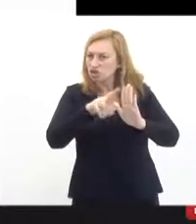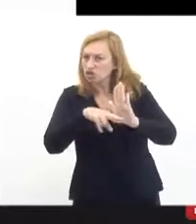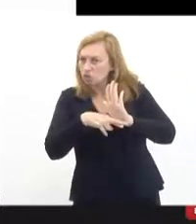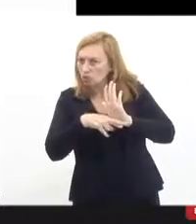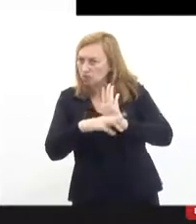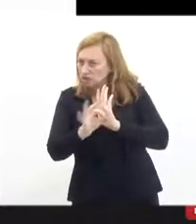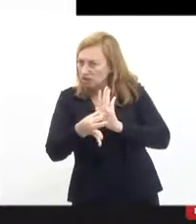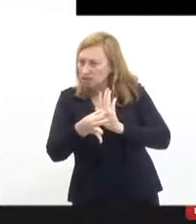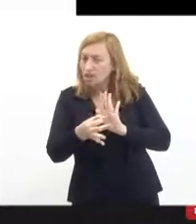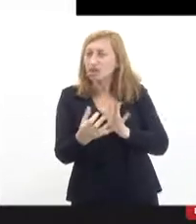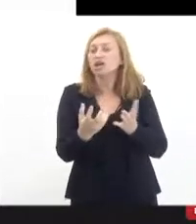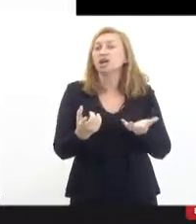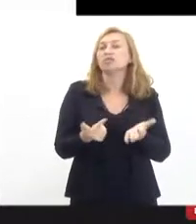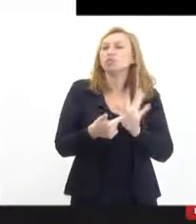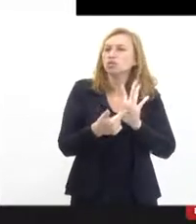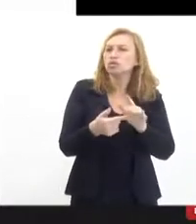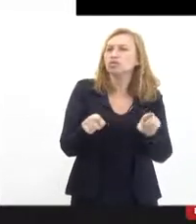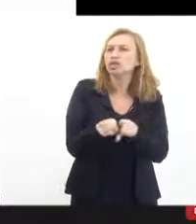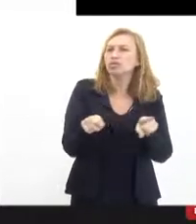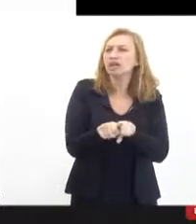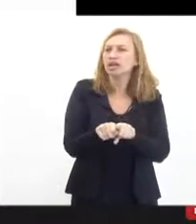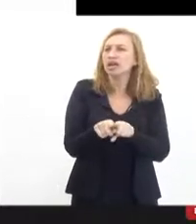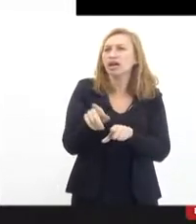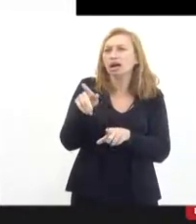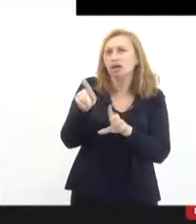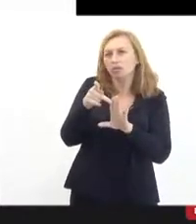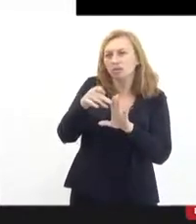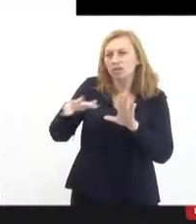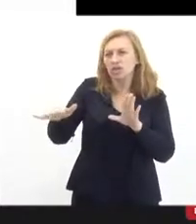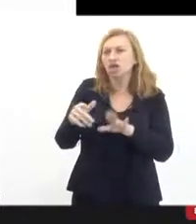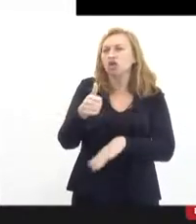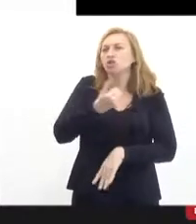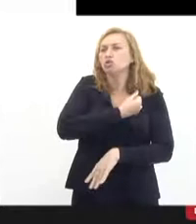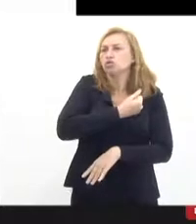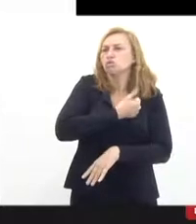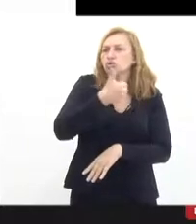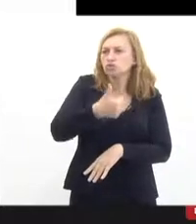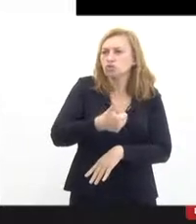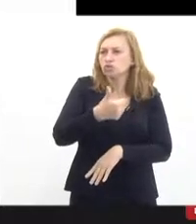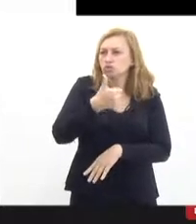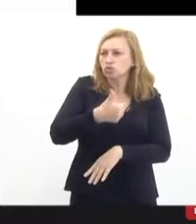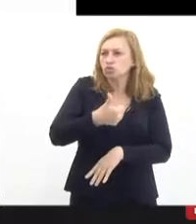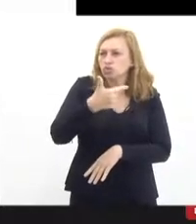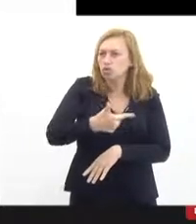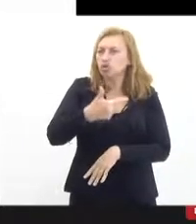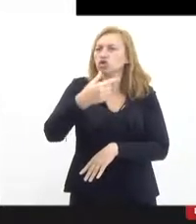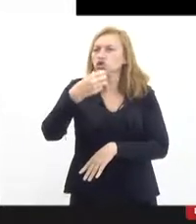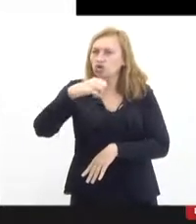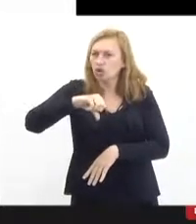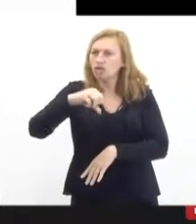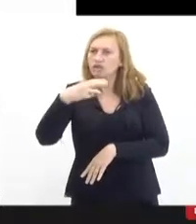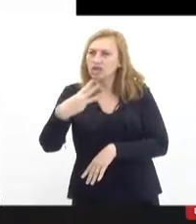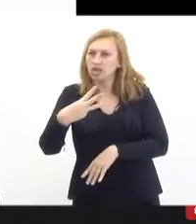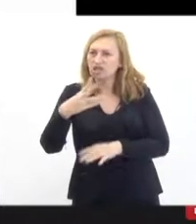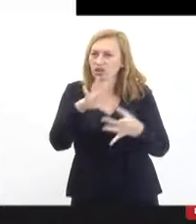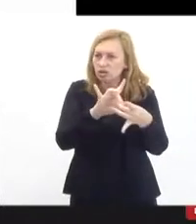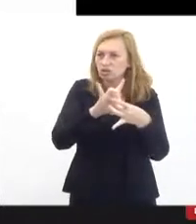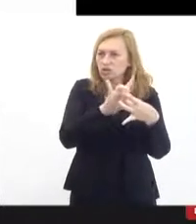contábeis, a gente trouxe a portaria número 293 da União, de 2017, em que ela